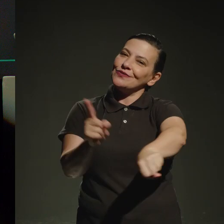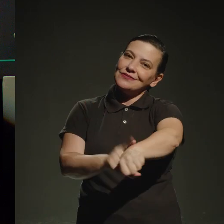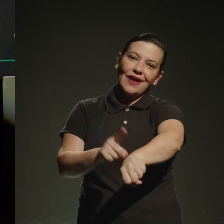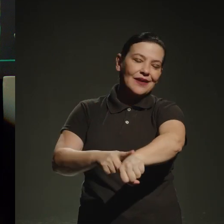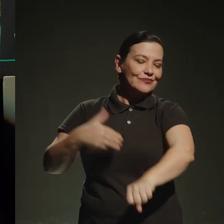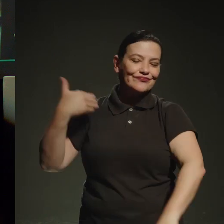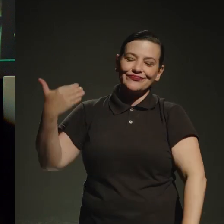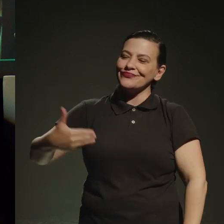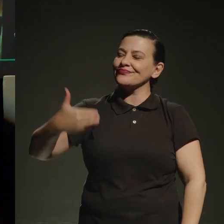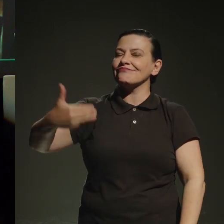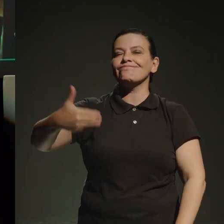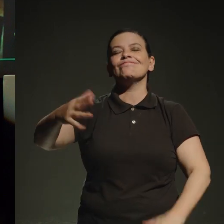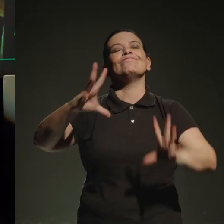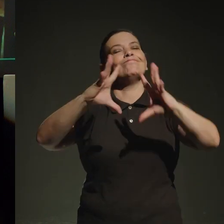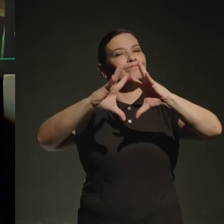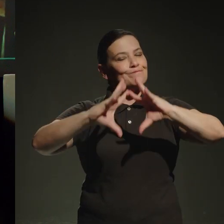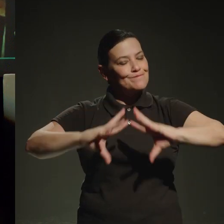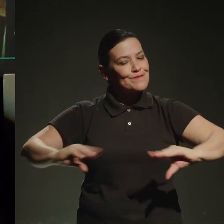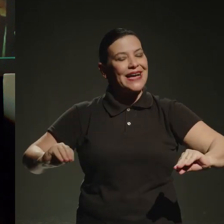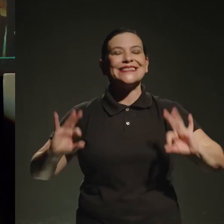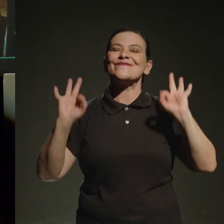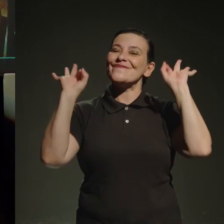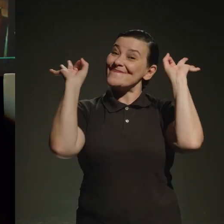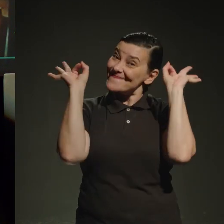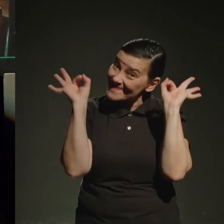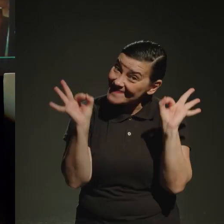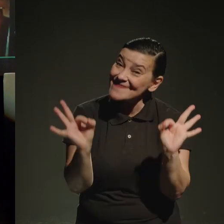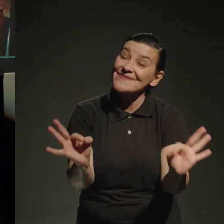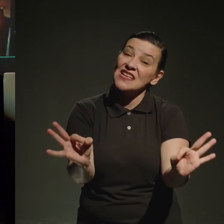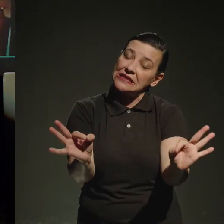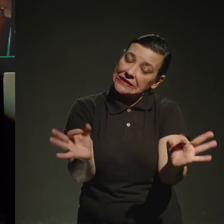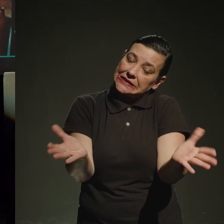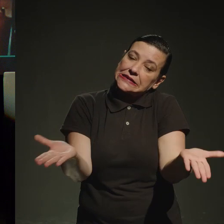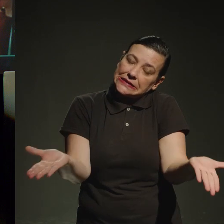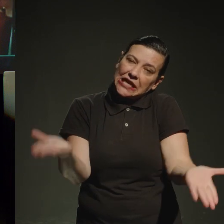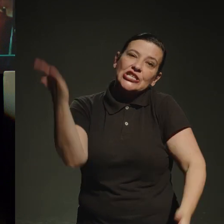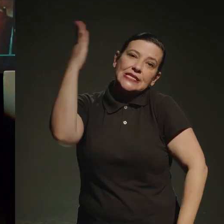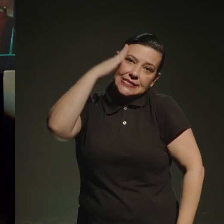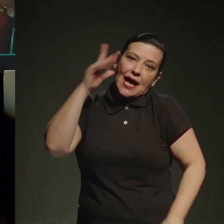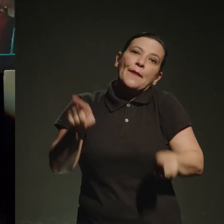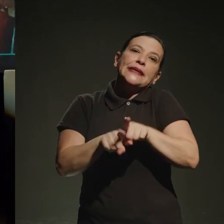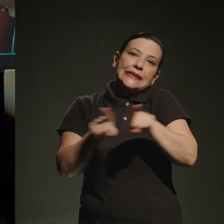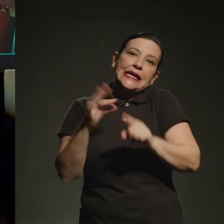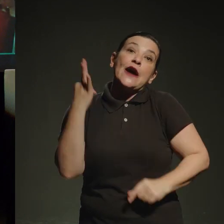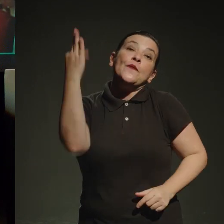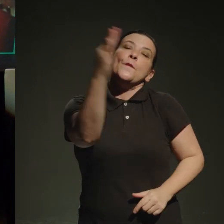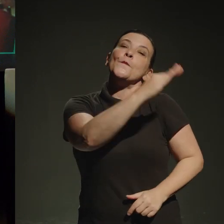nunca. Ah, mas passou. O tempo sempre passa. Essa é a única certeza que a gente